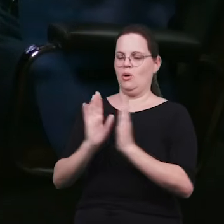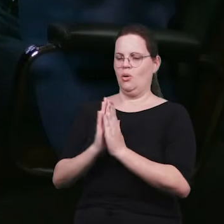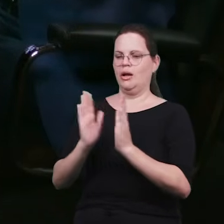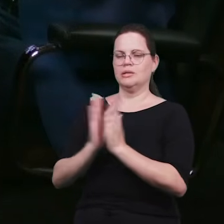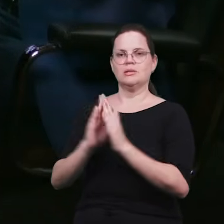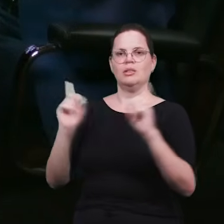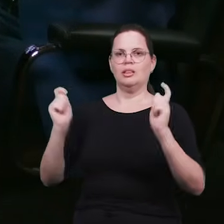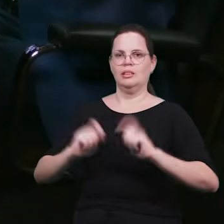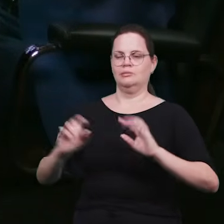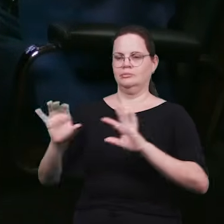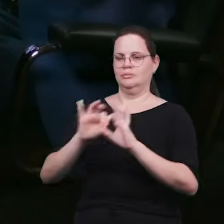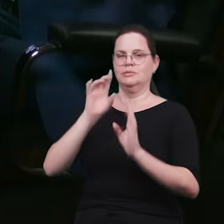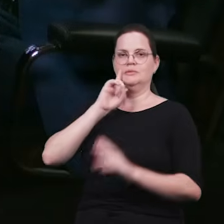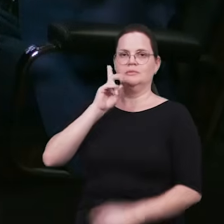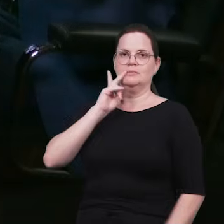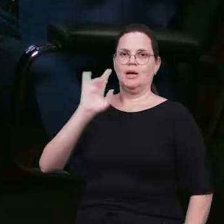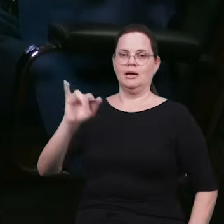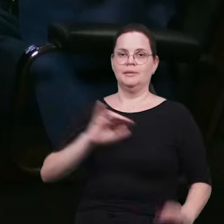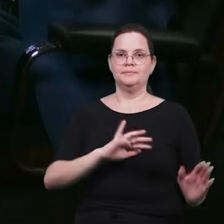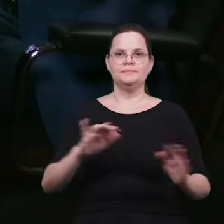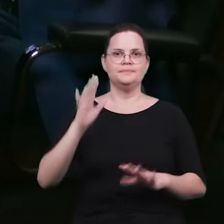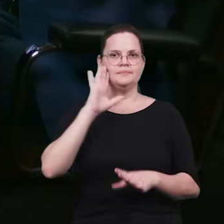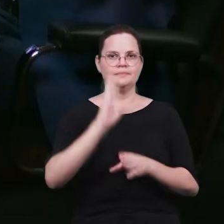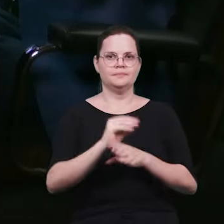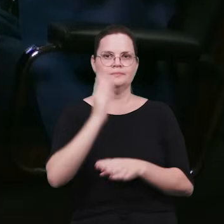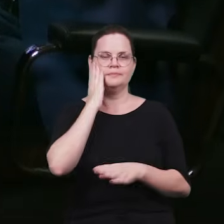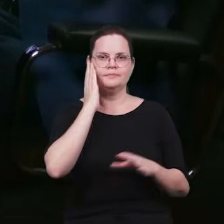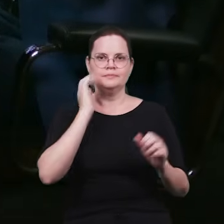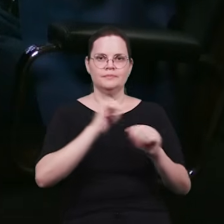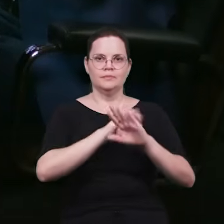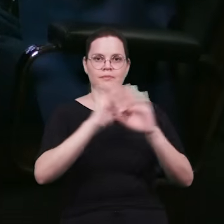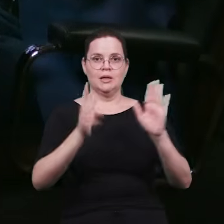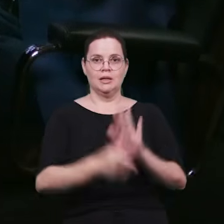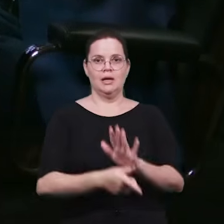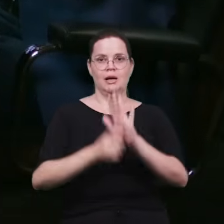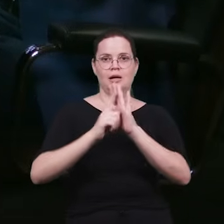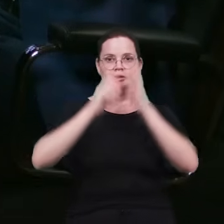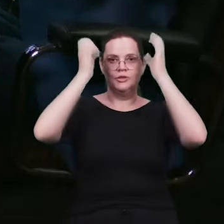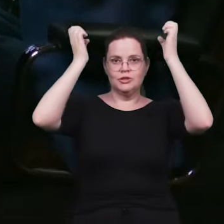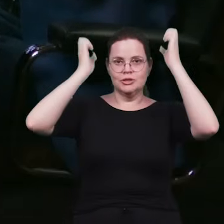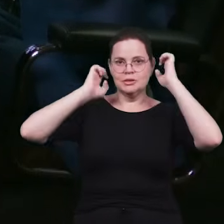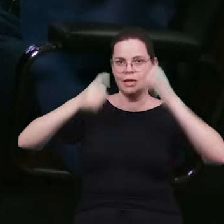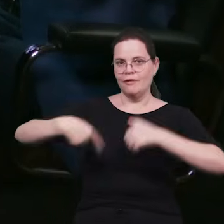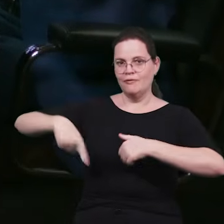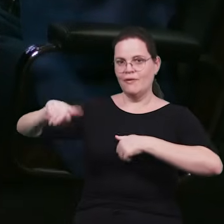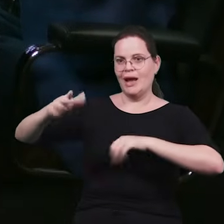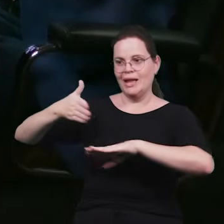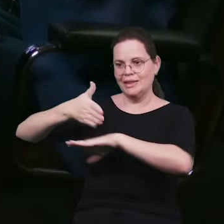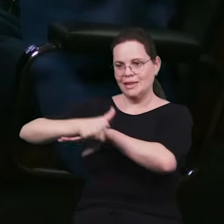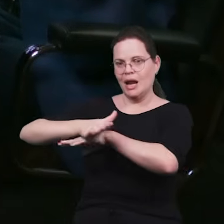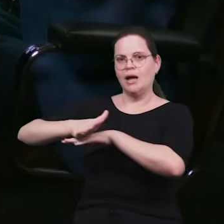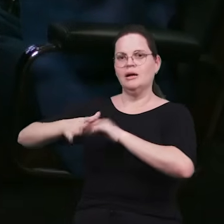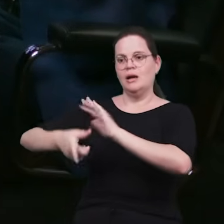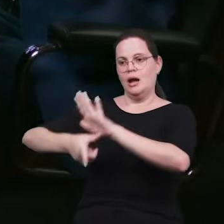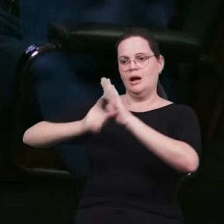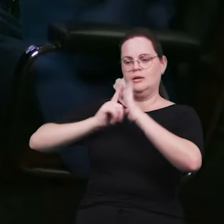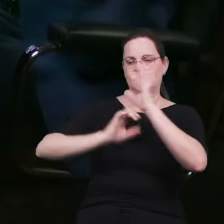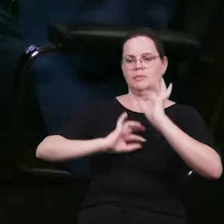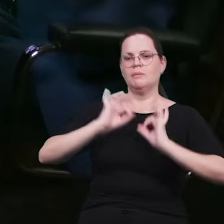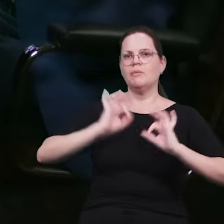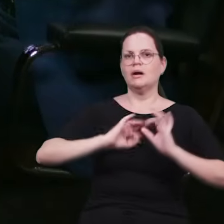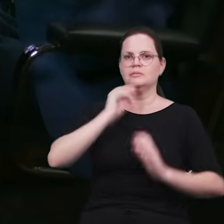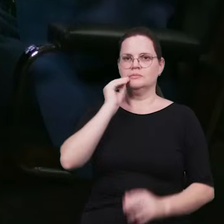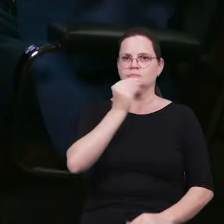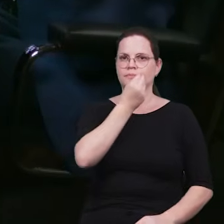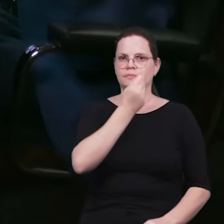bem claro aqui na palavra que antes de Esté se apresentar ao rei, foi necessário um preparo. Isso,